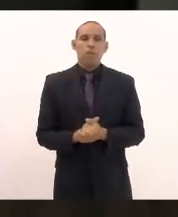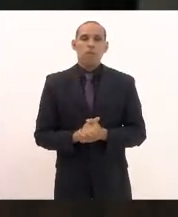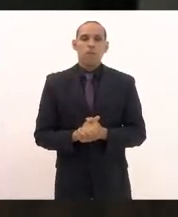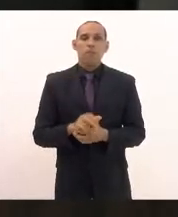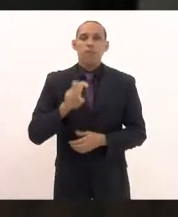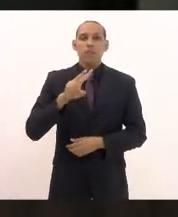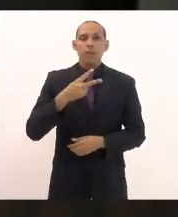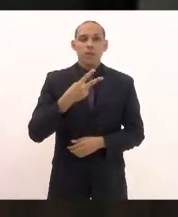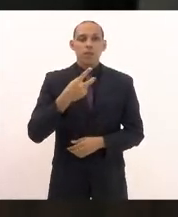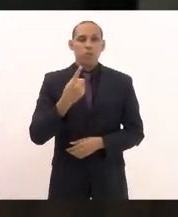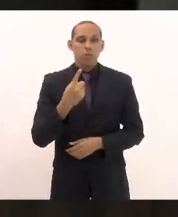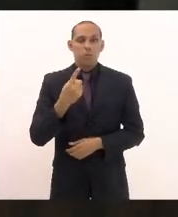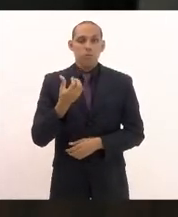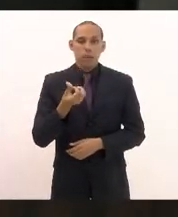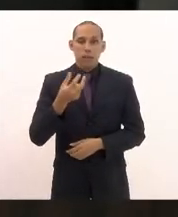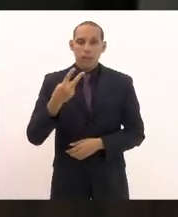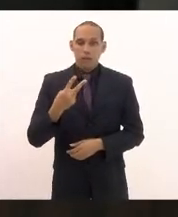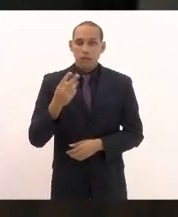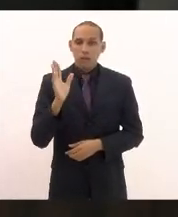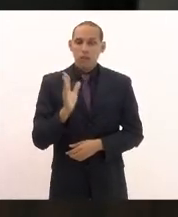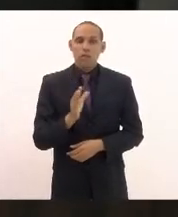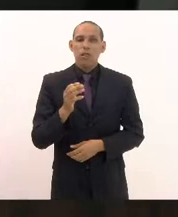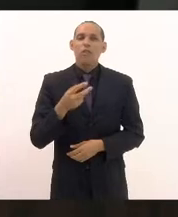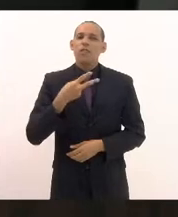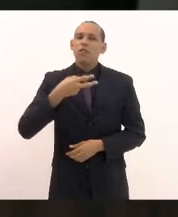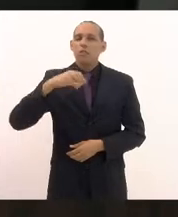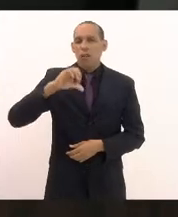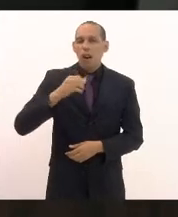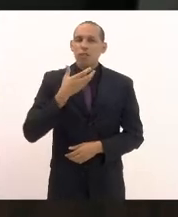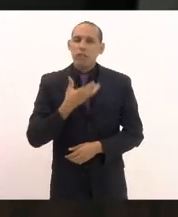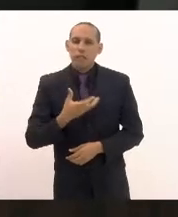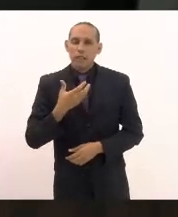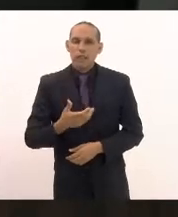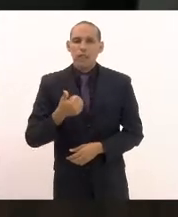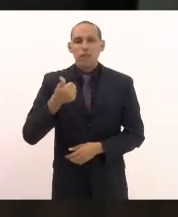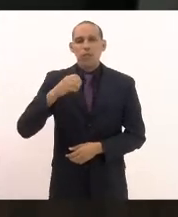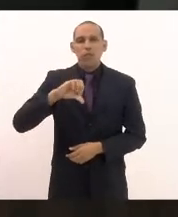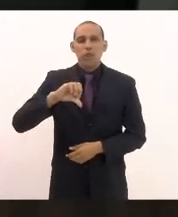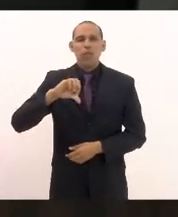2162, de 29 de setembro de 1993, para a